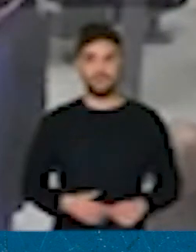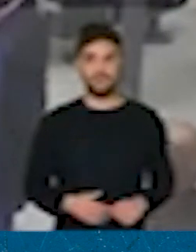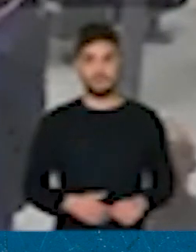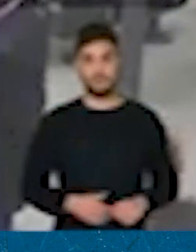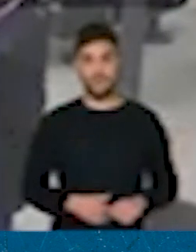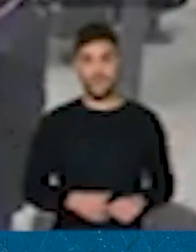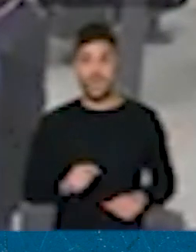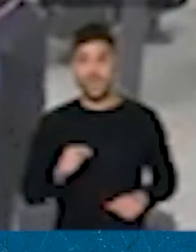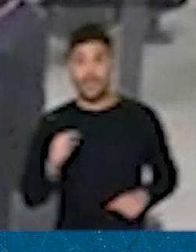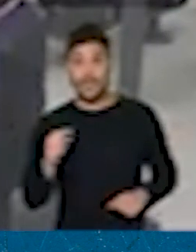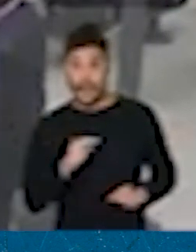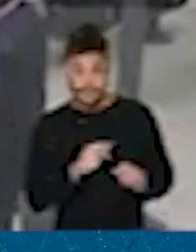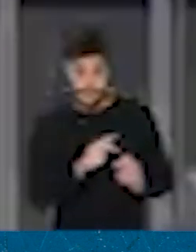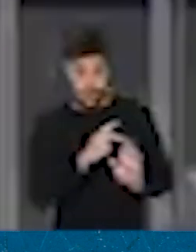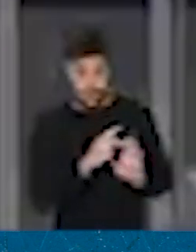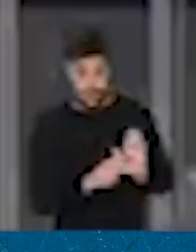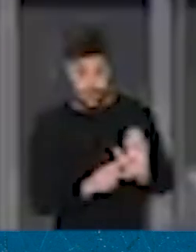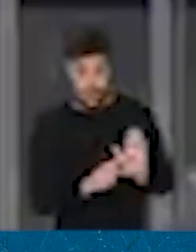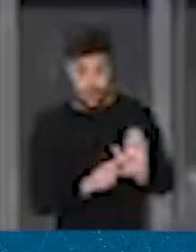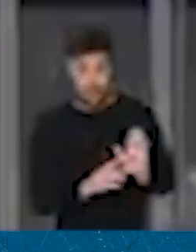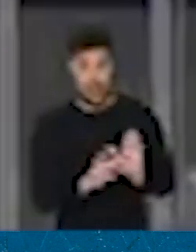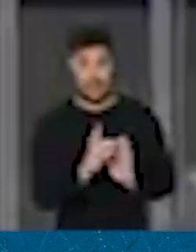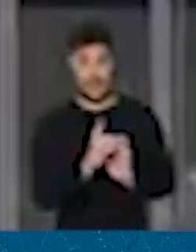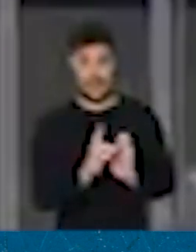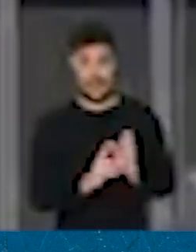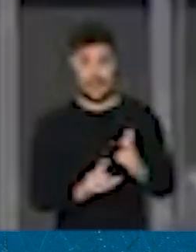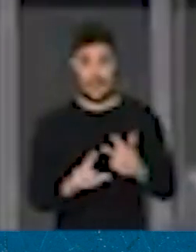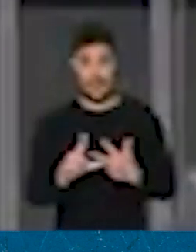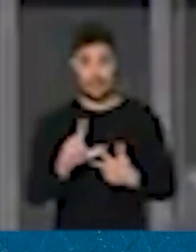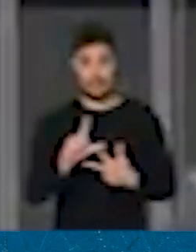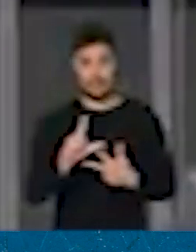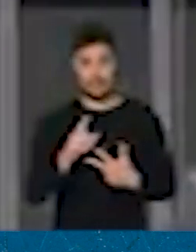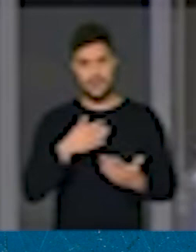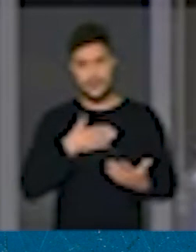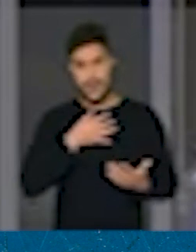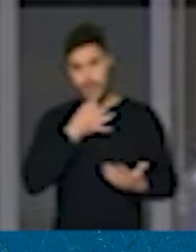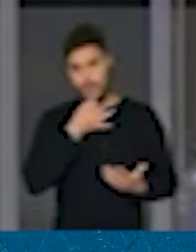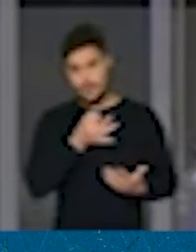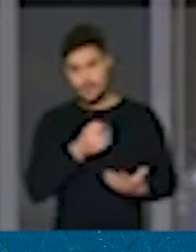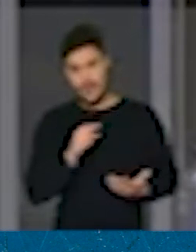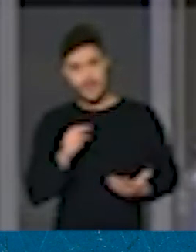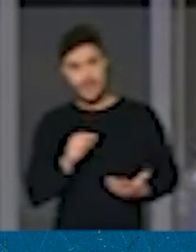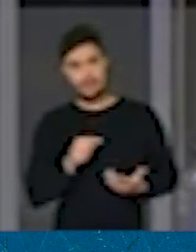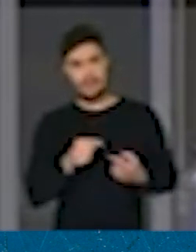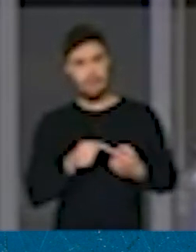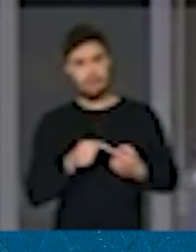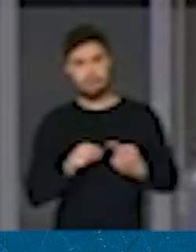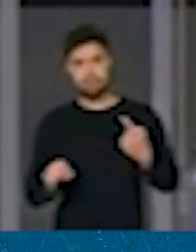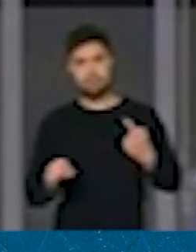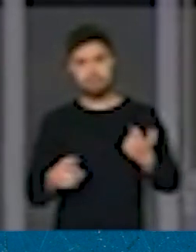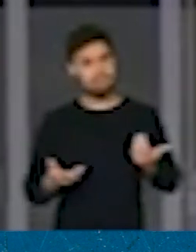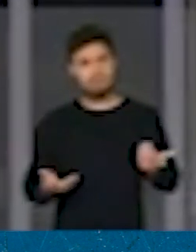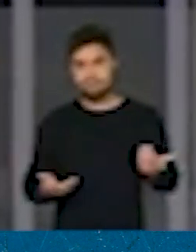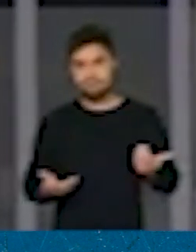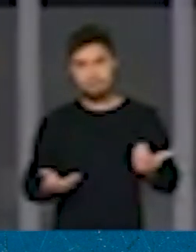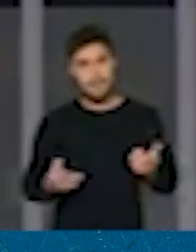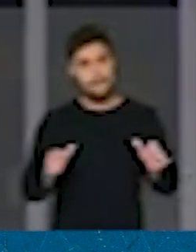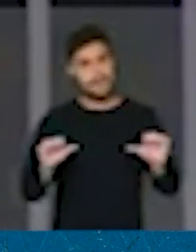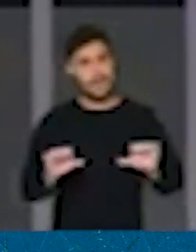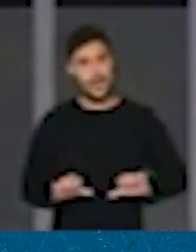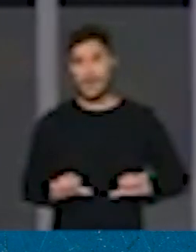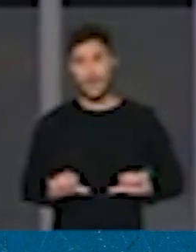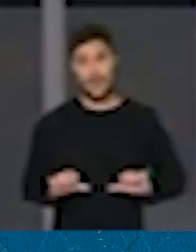dos ministros do Supremo Tribunal Federal. A votação ocorreu de forma simbólica, em que os votos não são